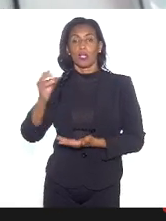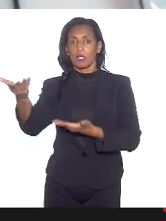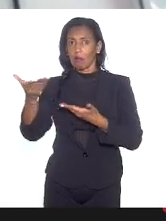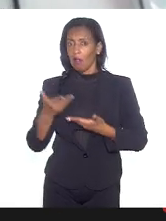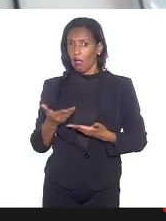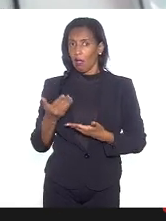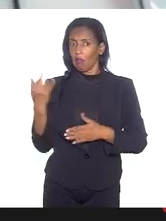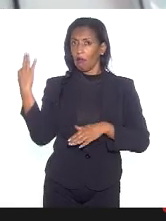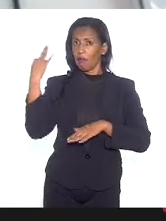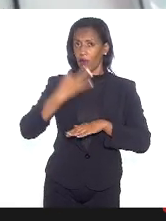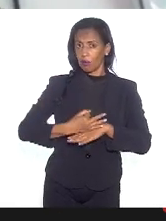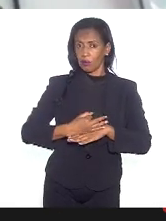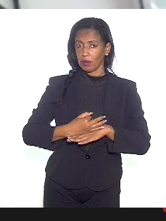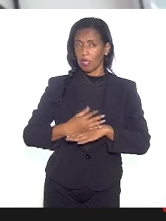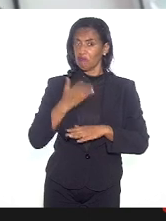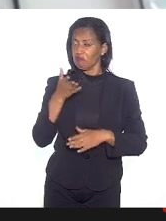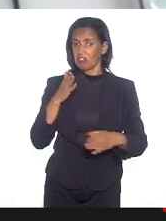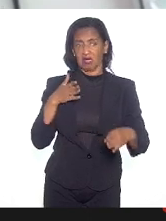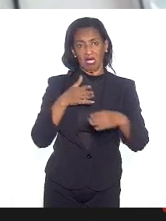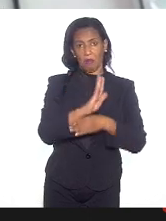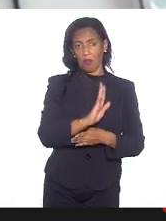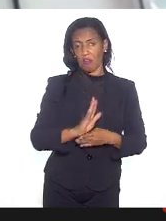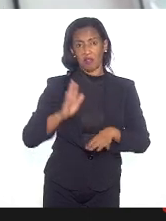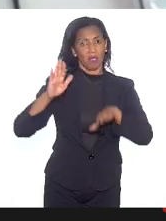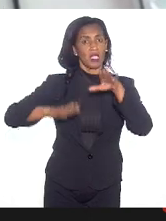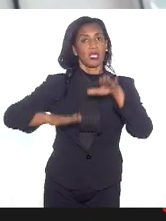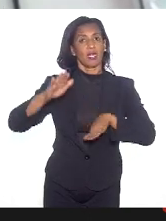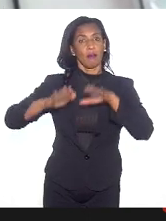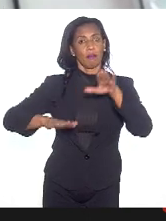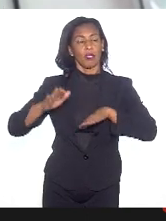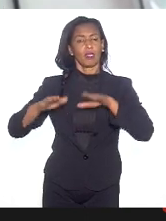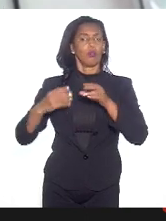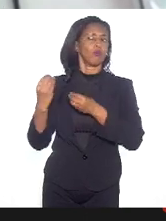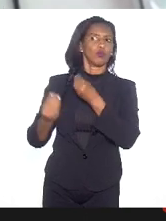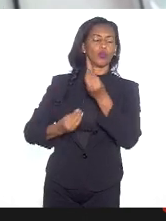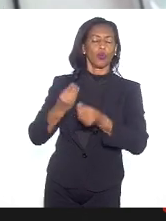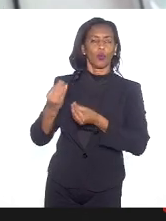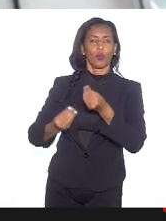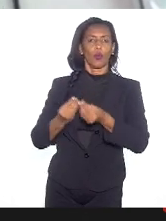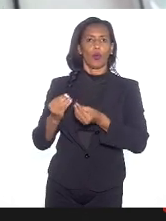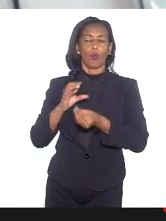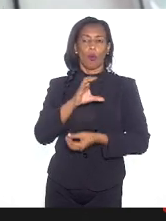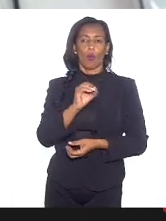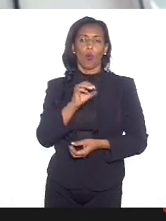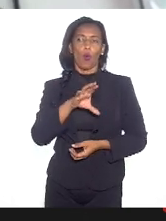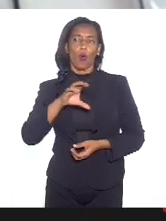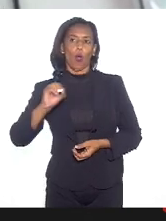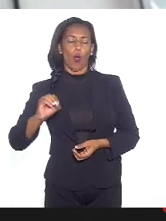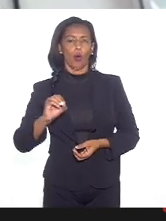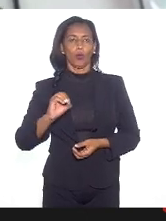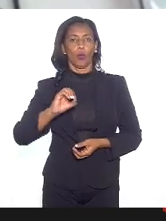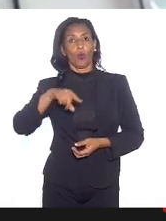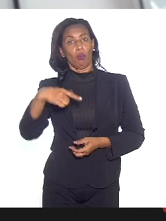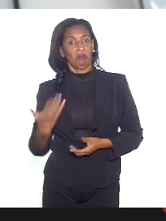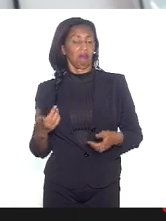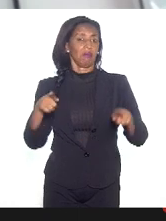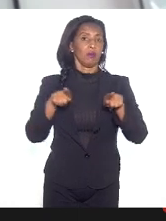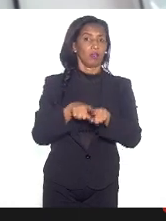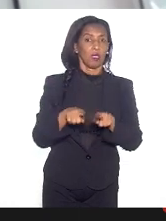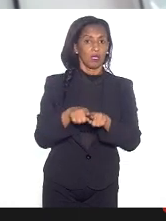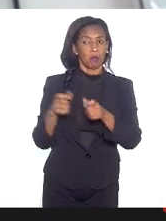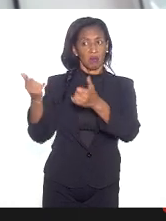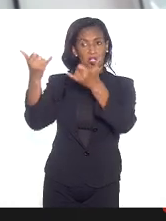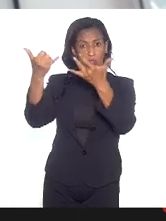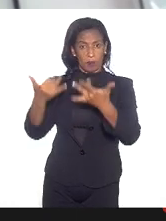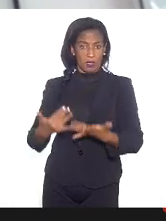comparecessem já estariam aprovadas. Mas dependendo de como seja aqui o quórum e também as explicações do Corpo de